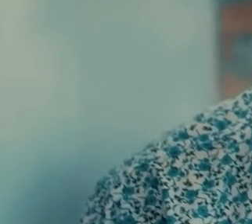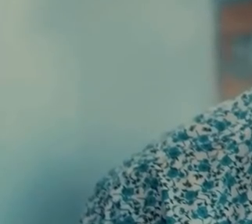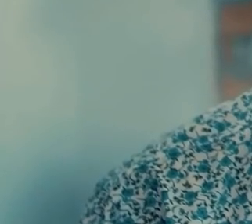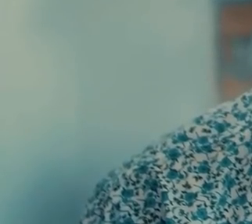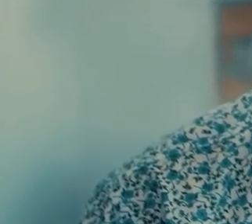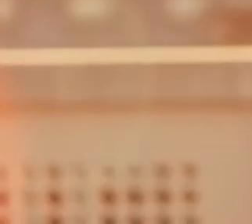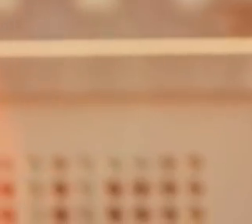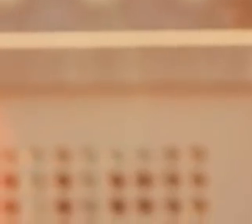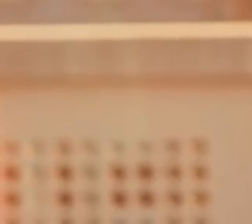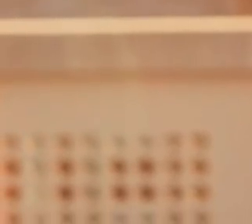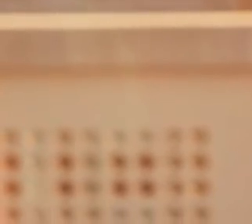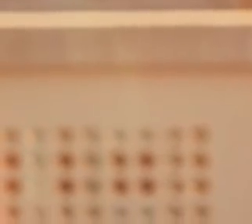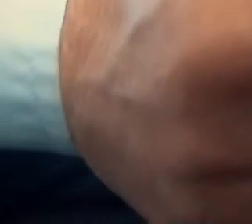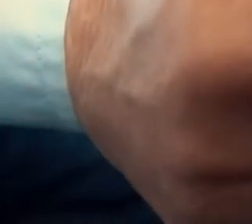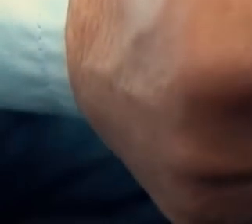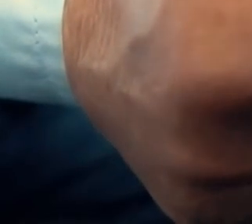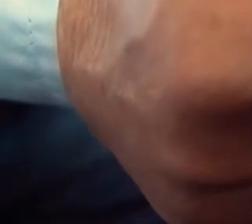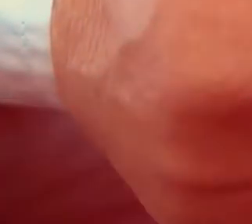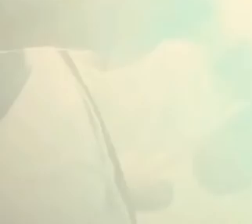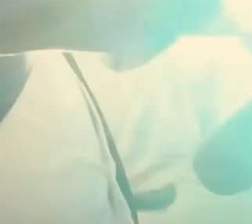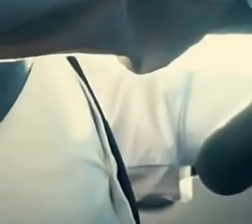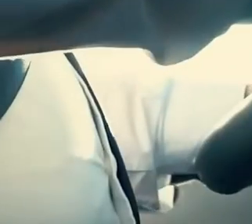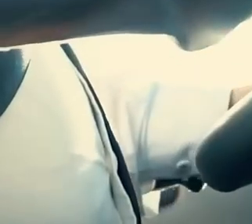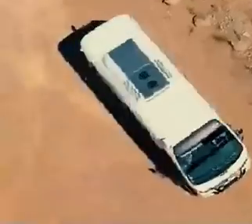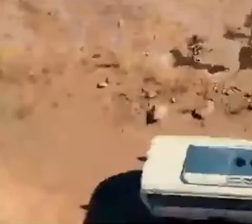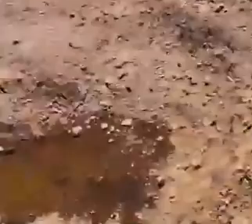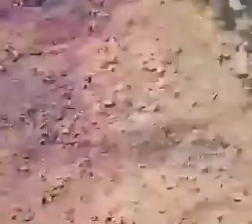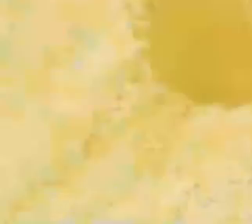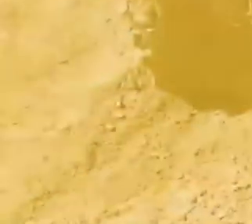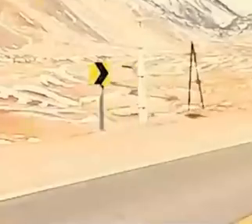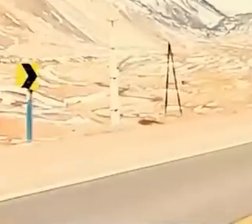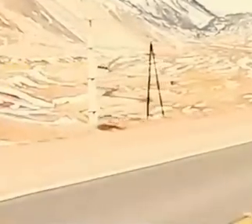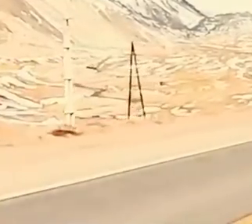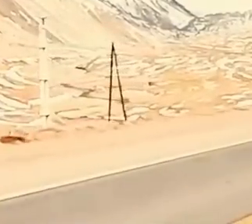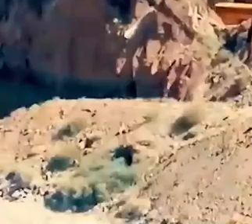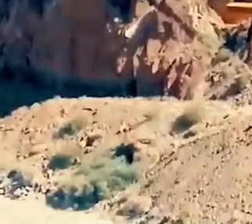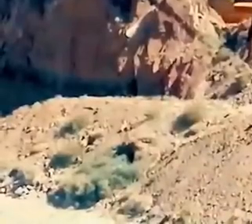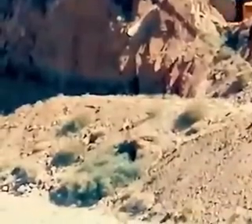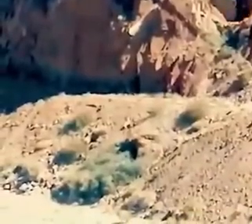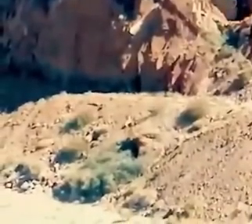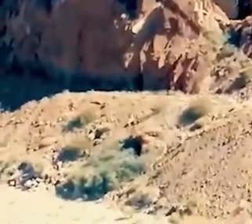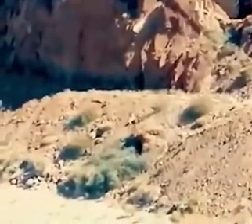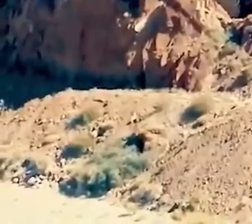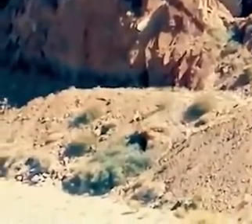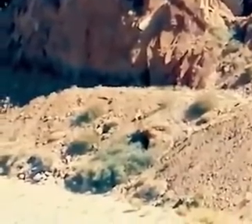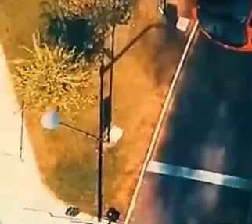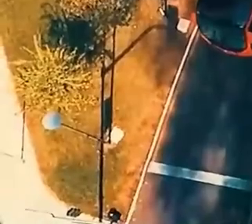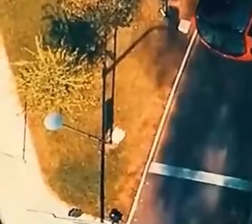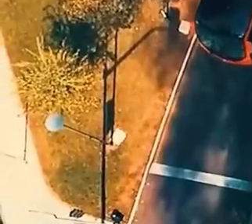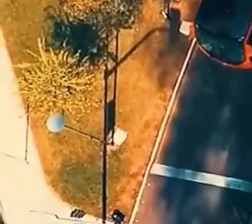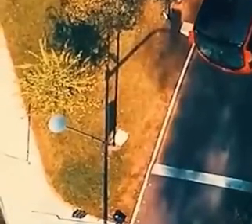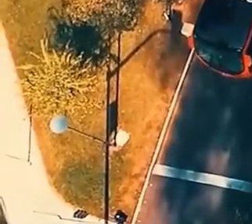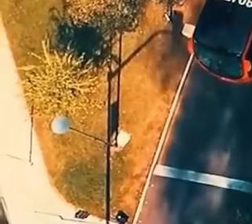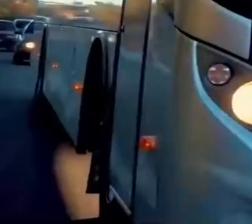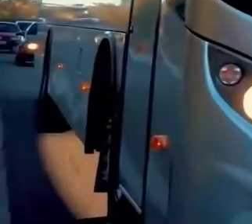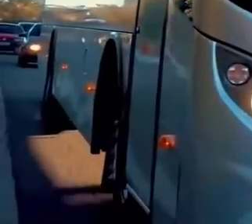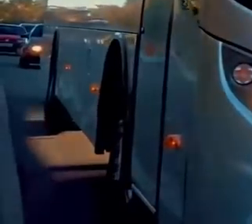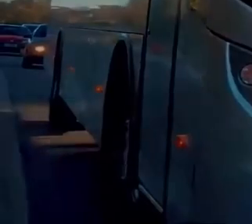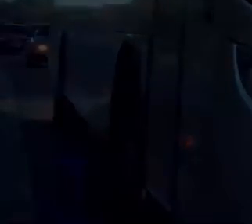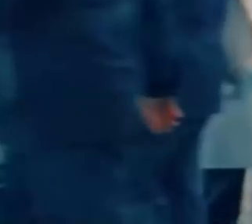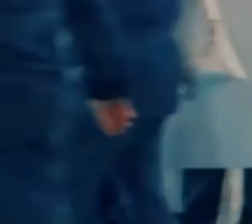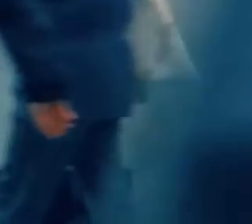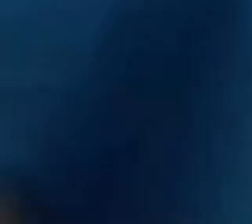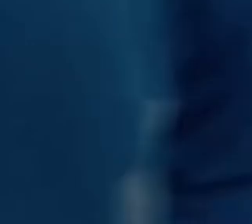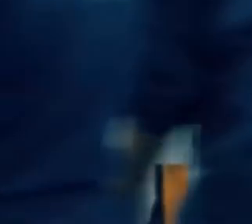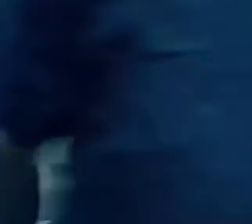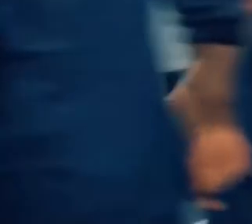inspira o futuro? O que impulsiona o desenvolvimento? O que faz uma gigante brasileira conquistar as estradas do